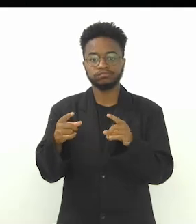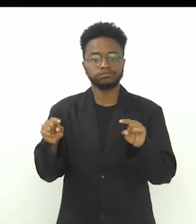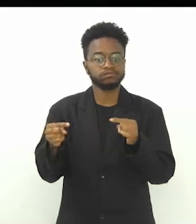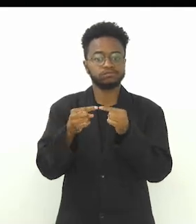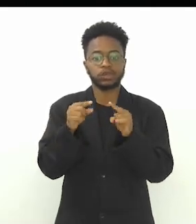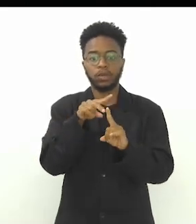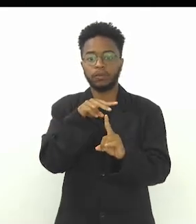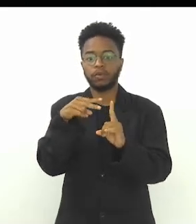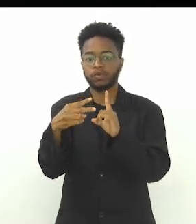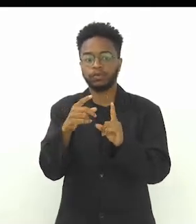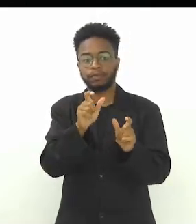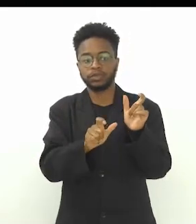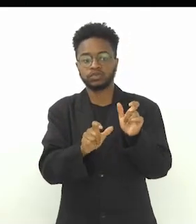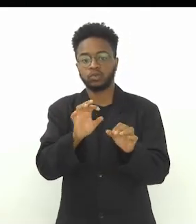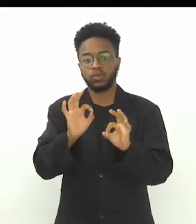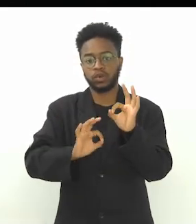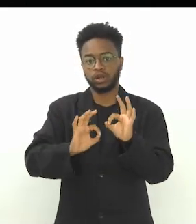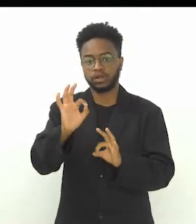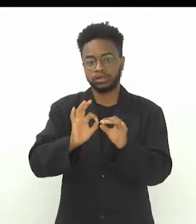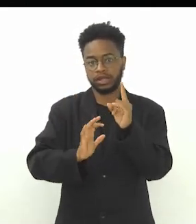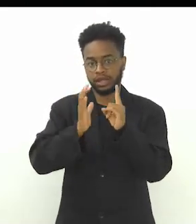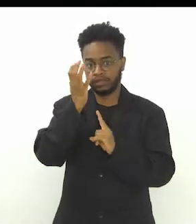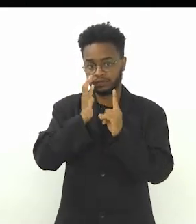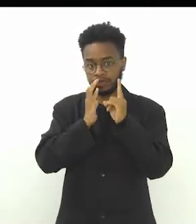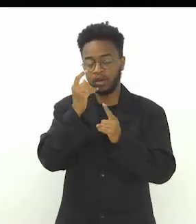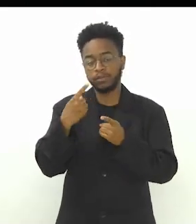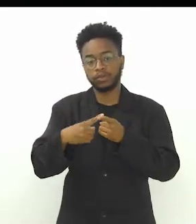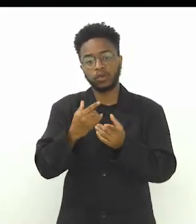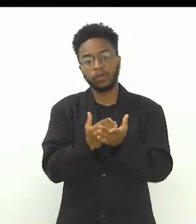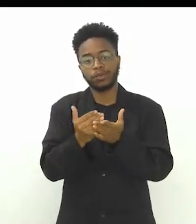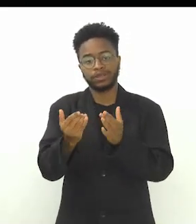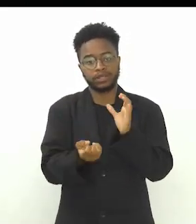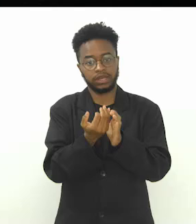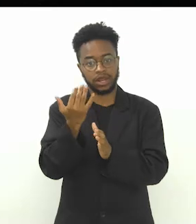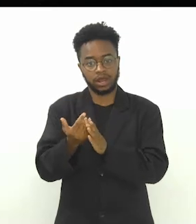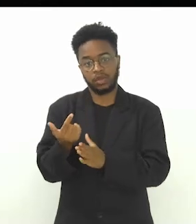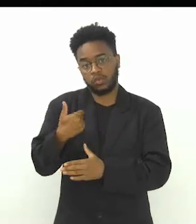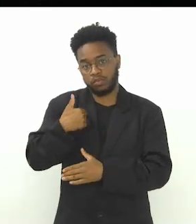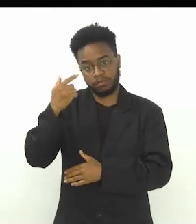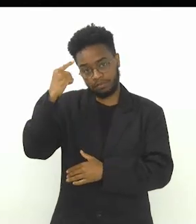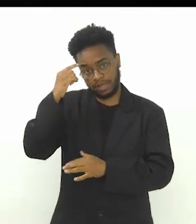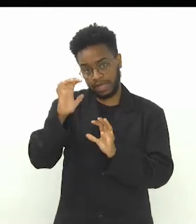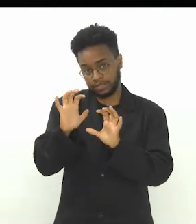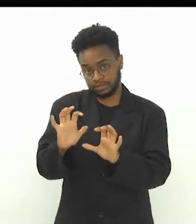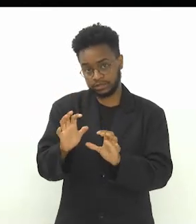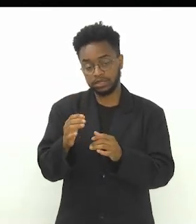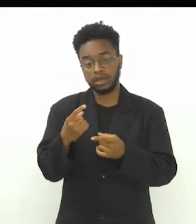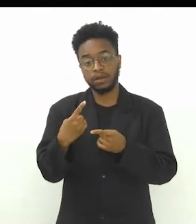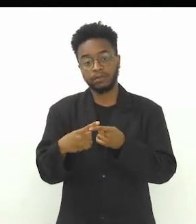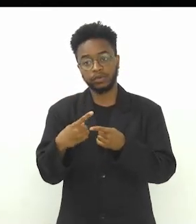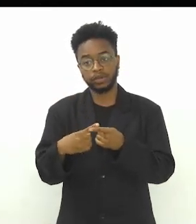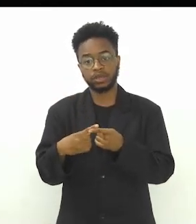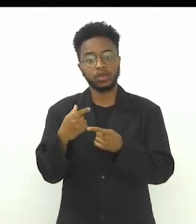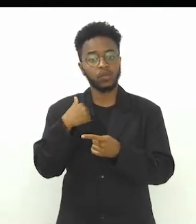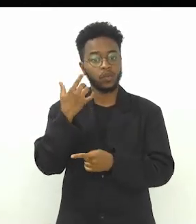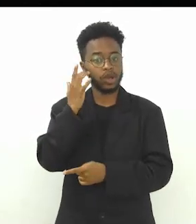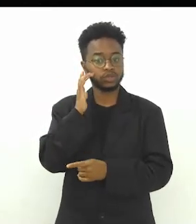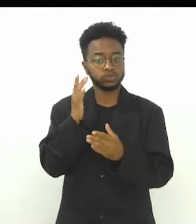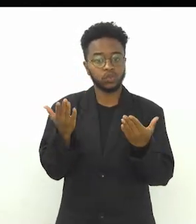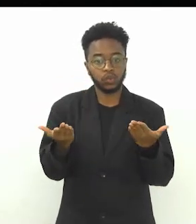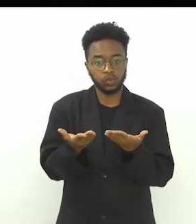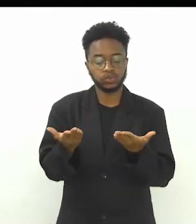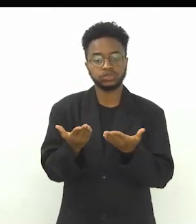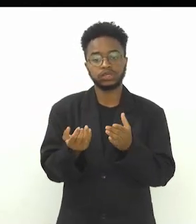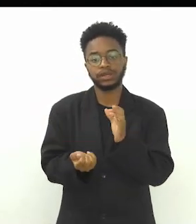do carnavalesco. O carnavalesco, quando ele começa a criar, isso é um pensamento meu, porque eu vejo, né? Acho que ele já cria